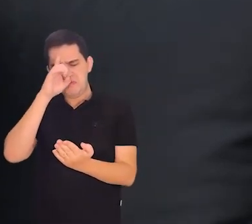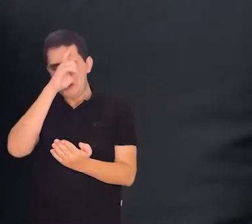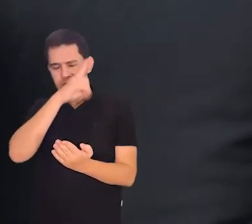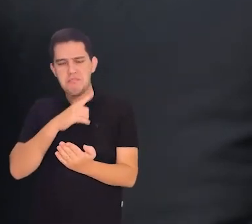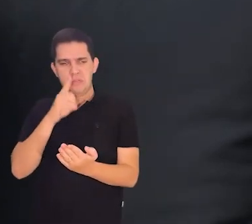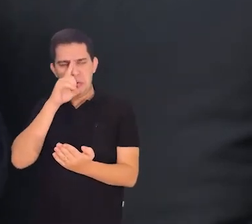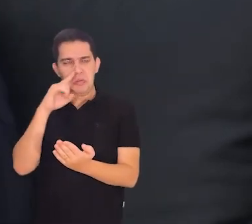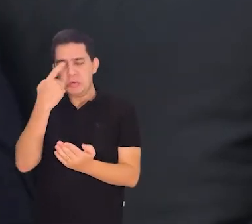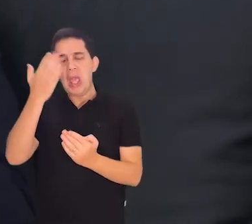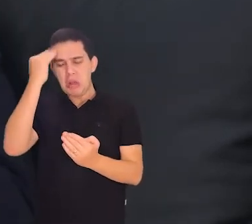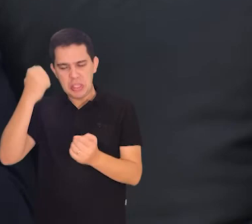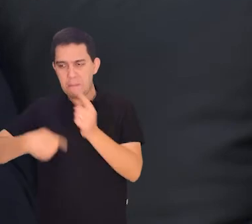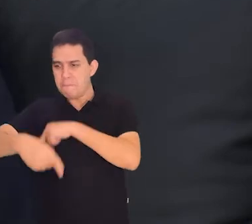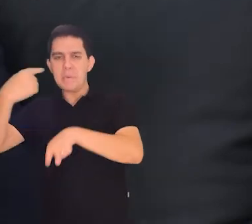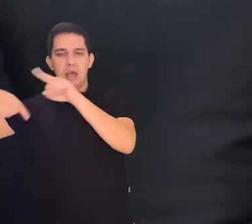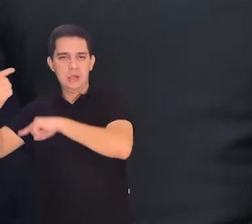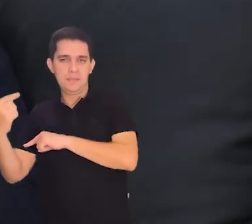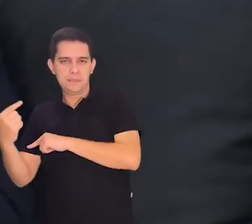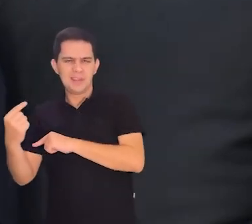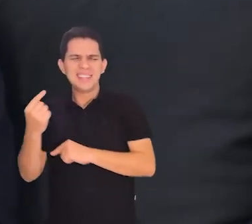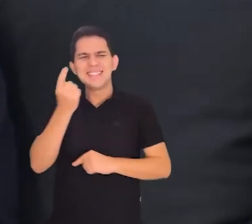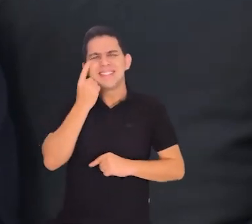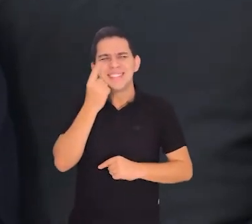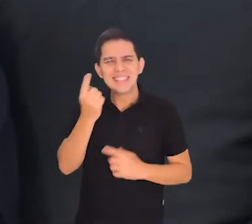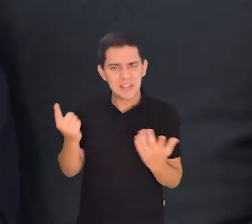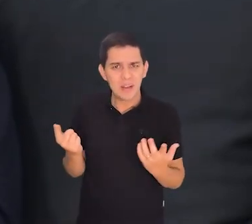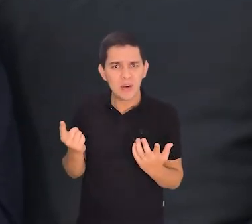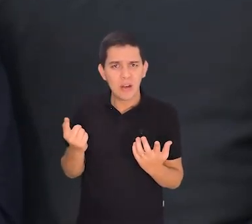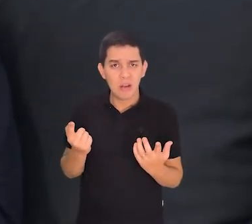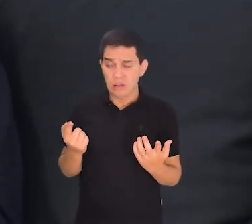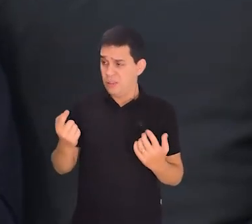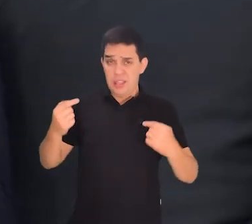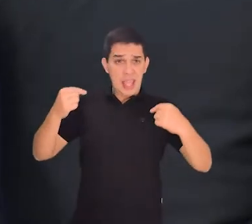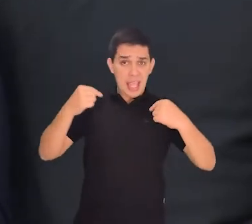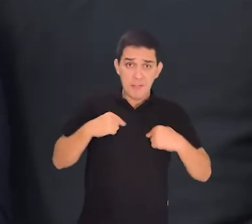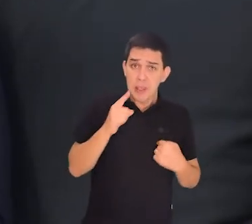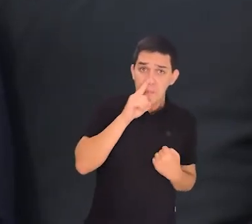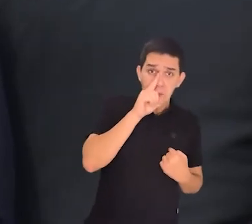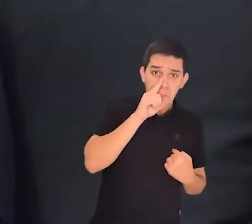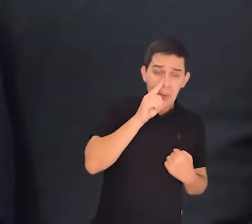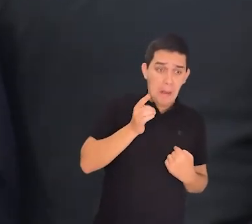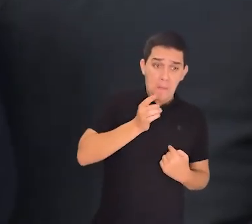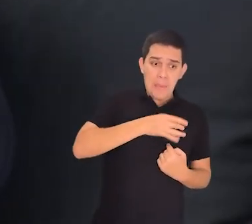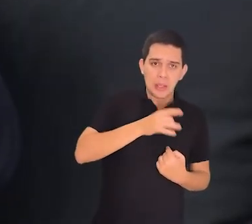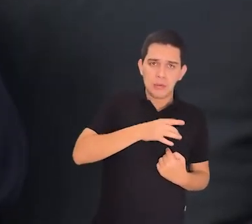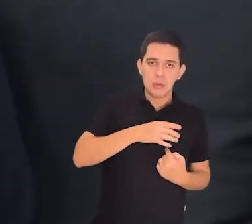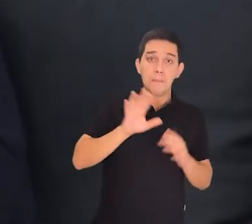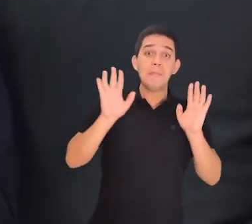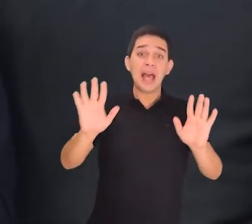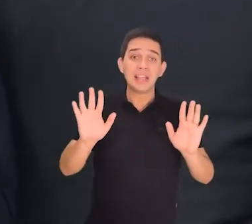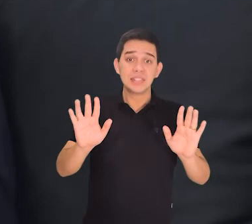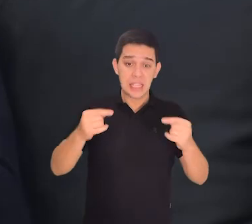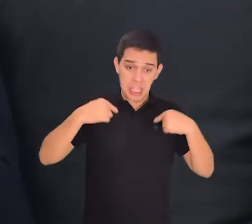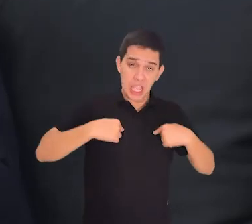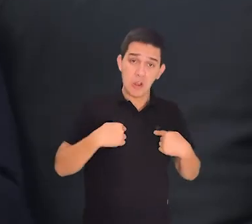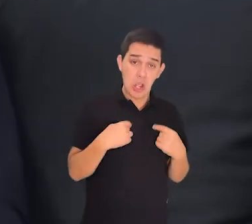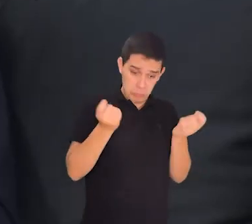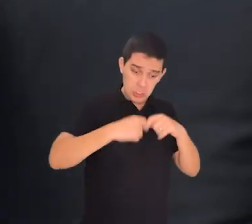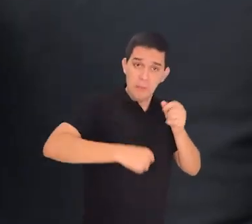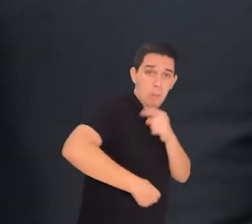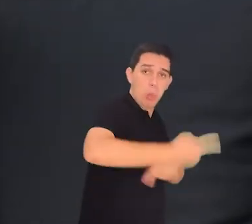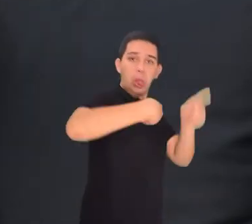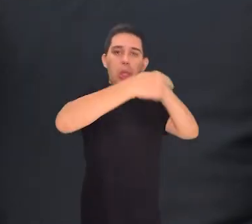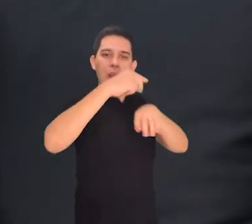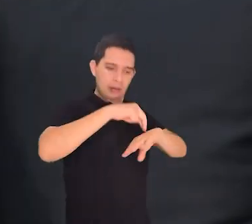o Brasil não é um país reconhecido por ensinar as pessoas sobre educação financeira. Então é natural que as pessoas, como